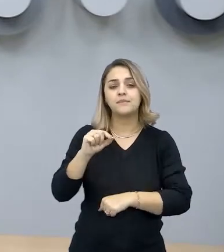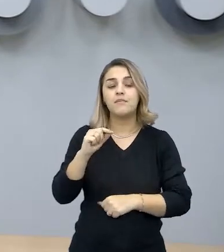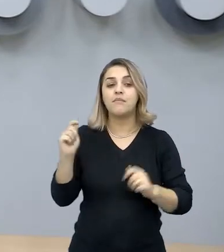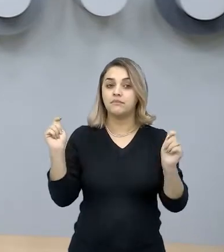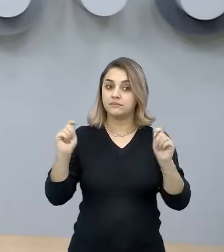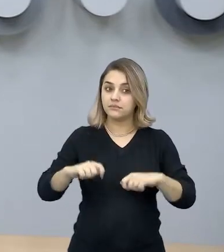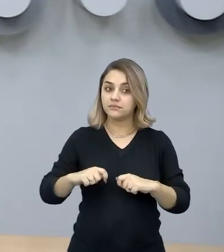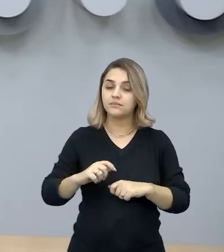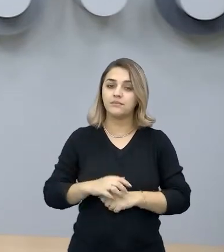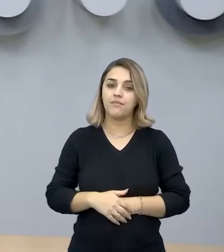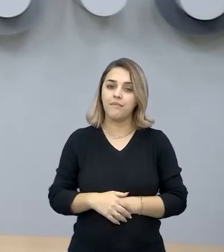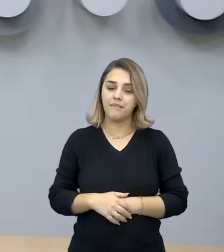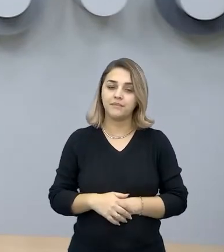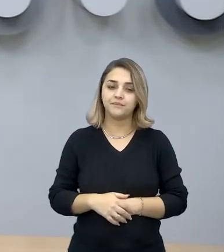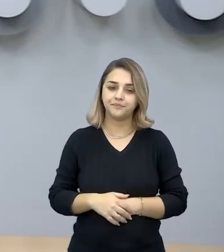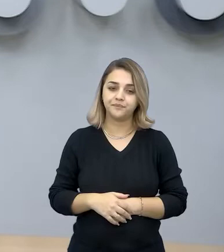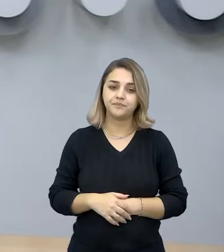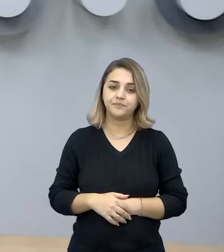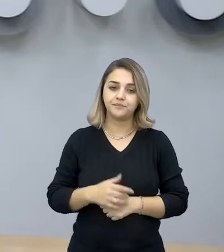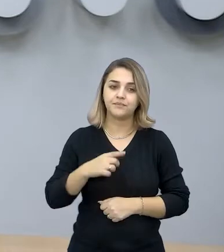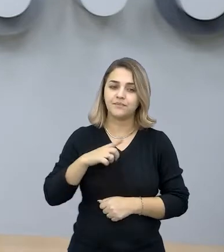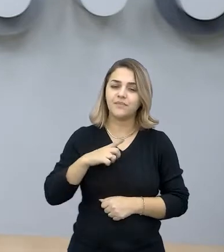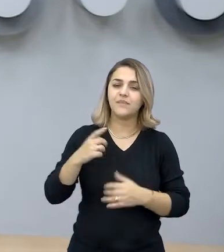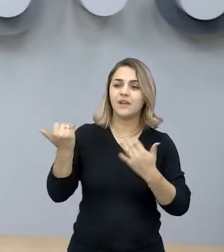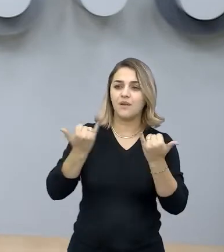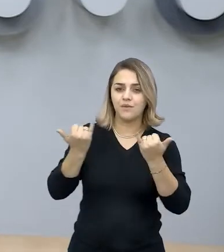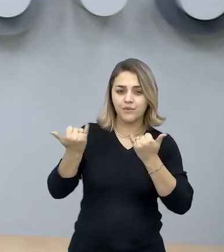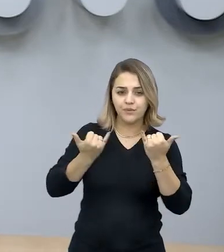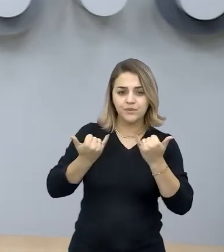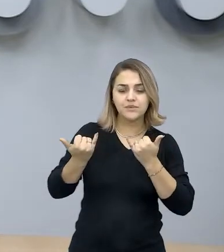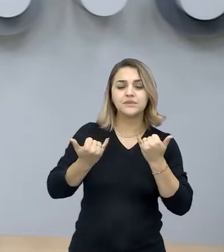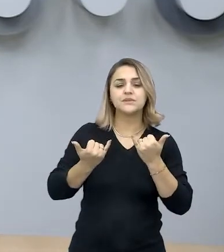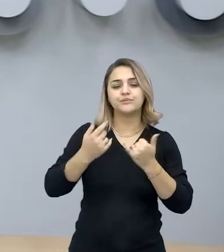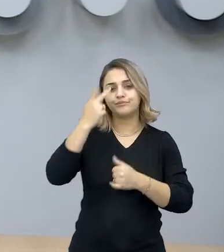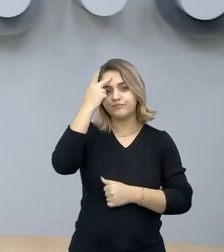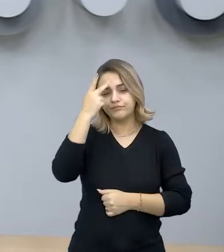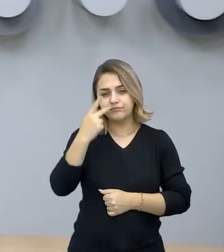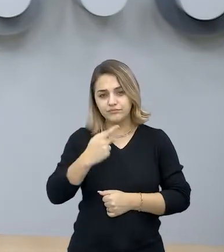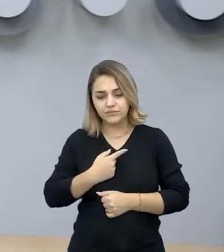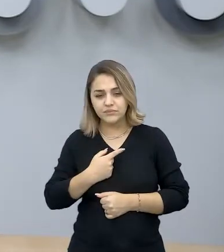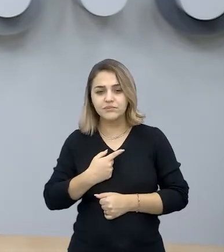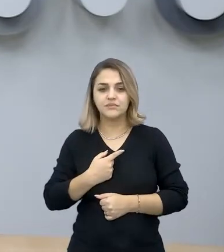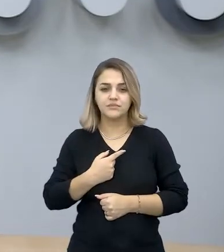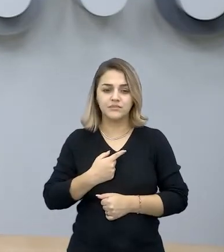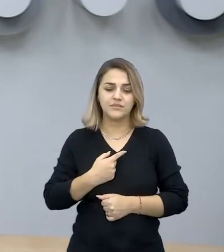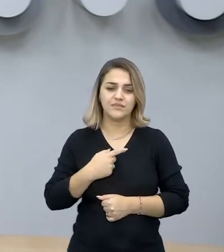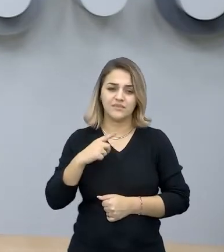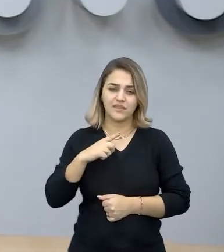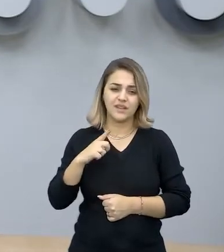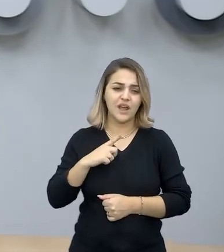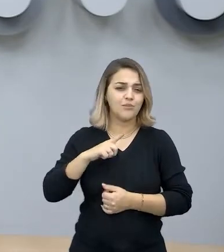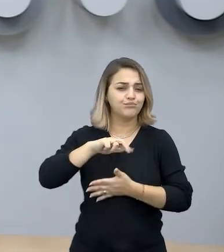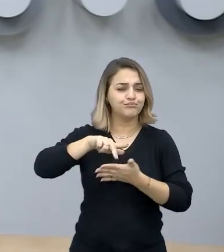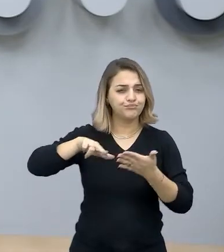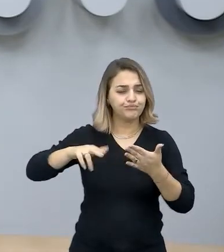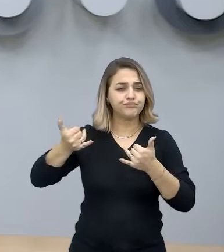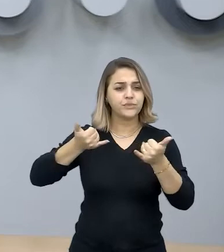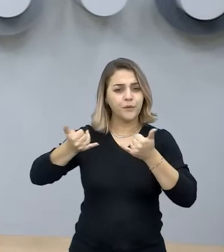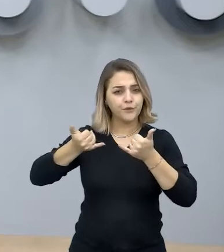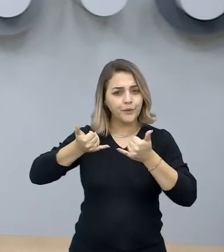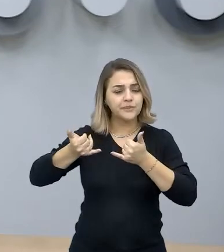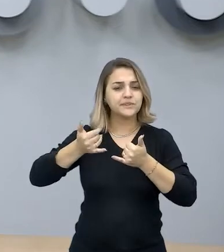afirmam que os dados pessoais, o Big Data, né, esse conjunto de informações e de dados que a gente